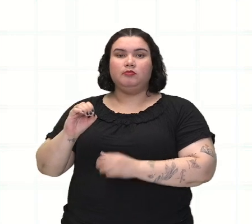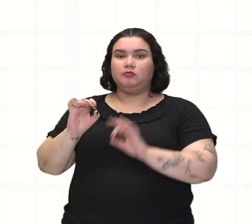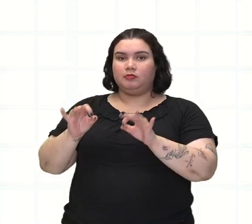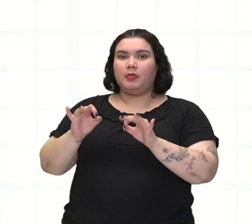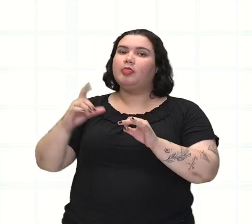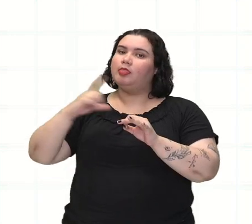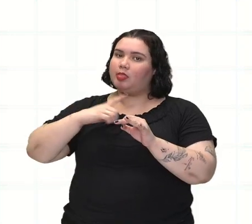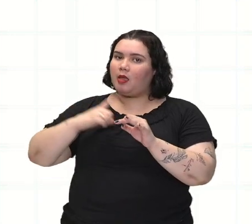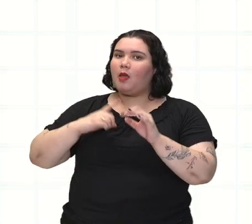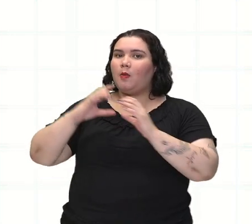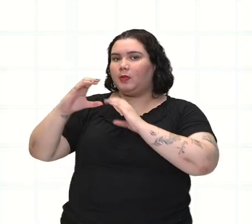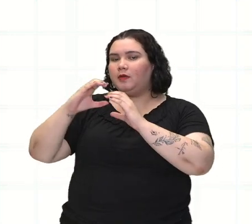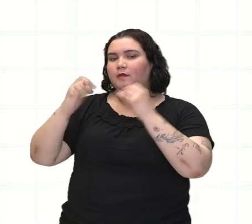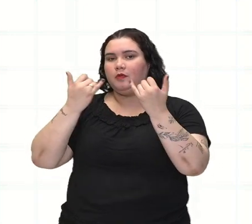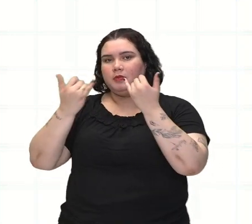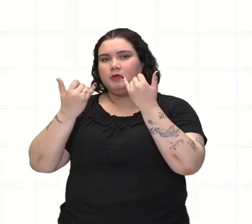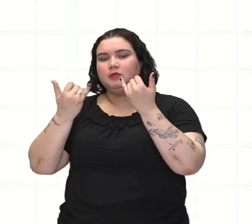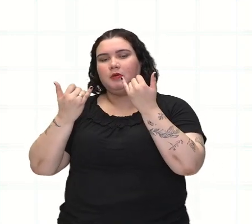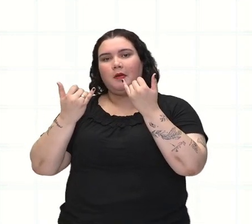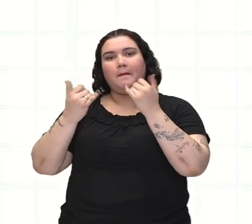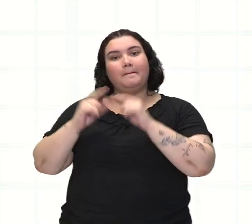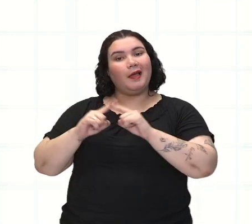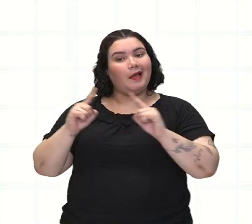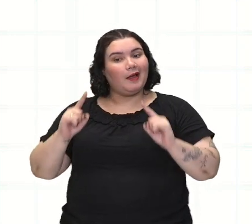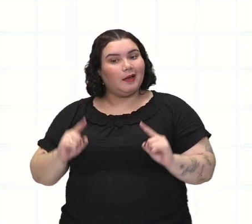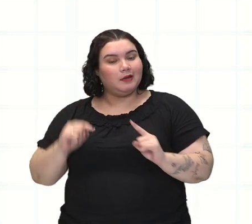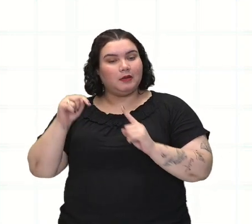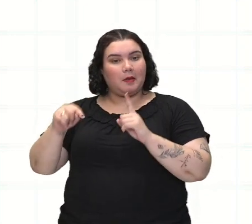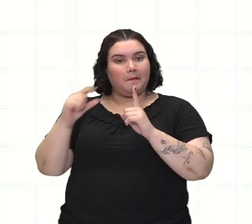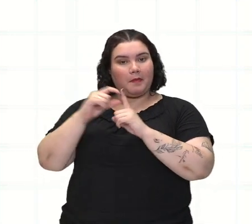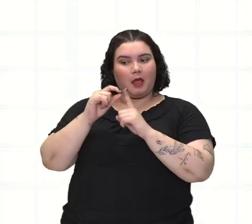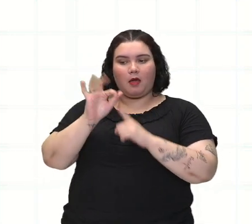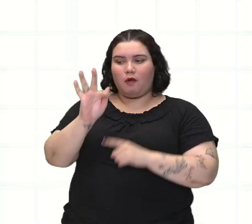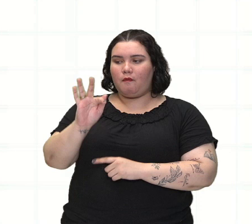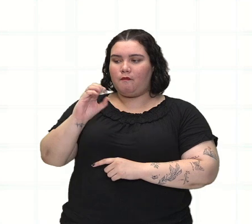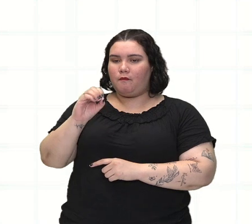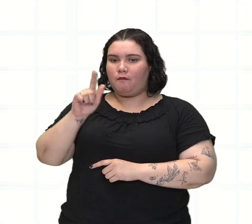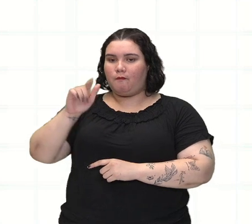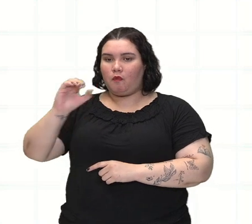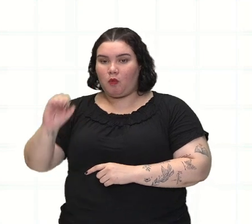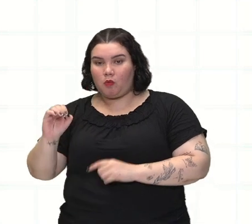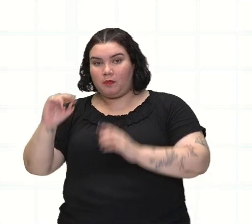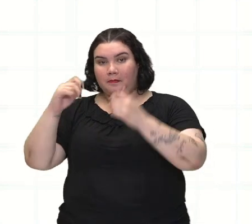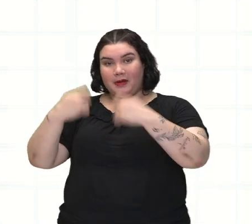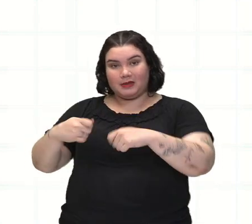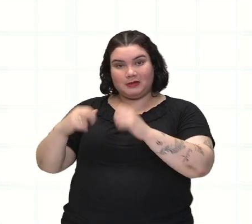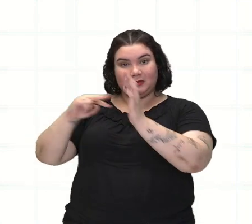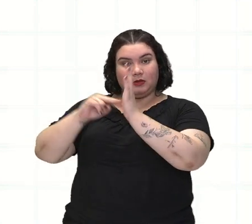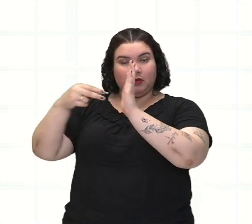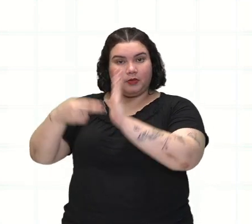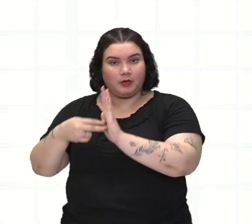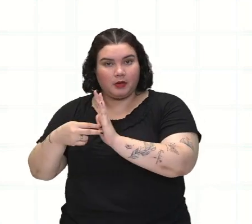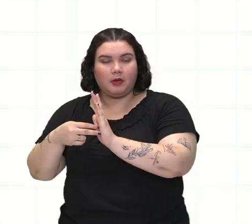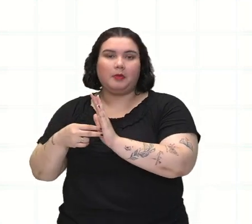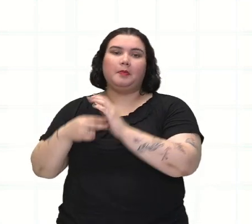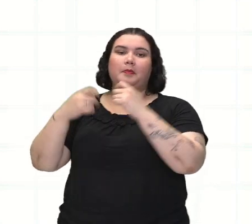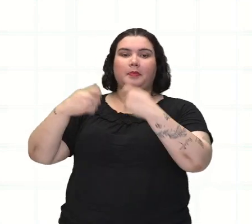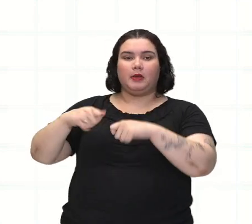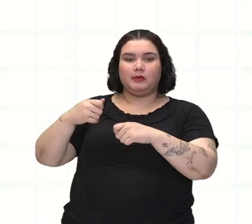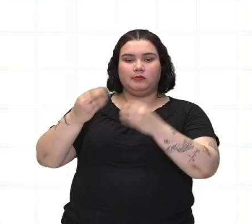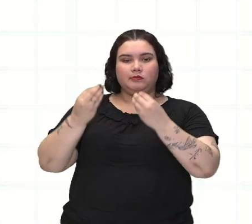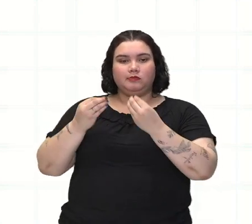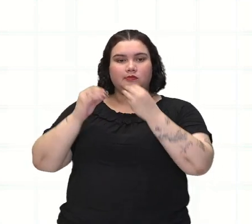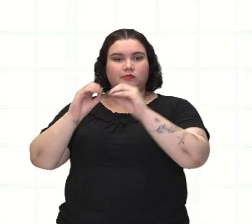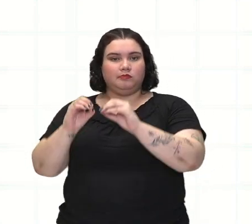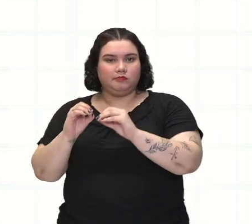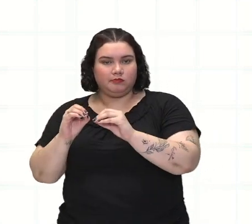informação, certo? Mas para essa palavra fogo ter um significado, ele precisa estar dentro de